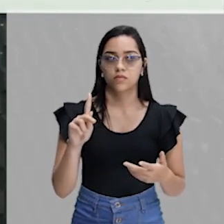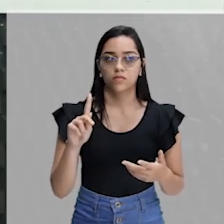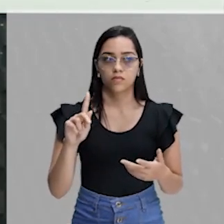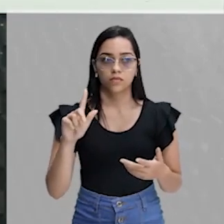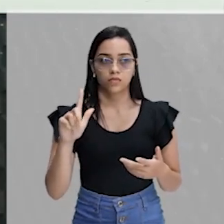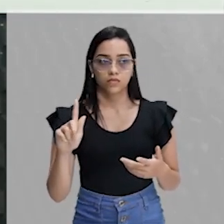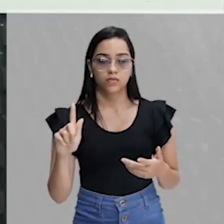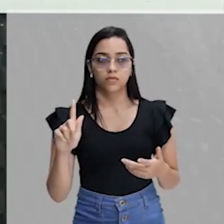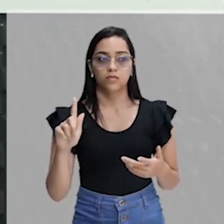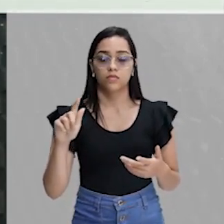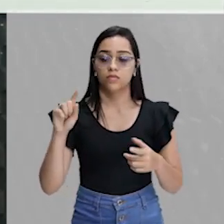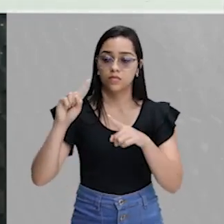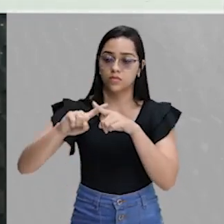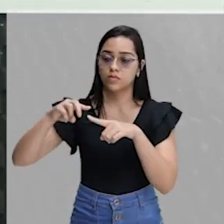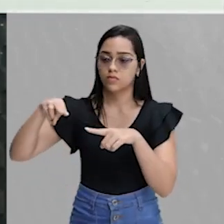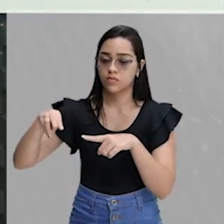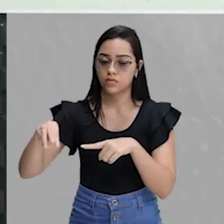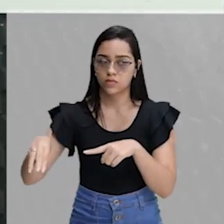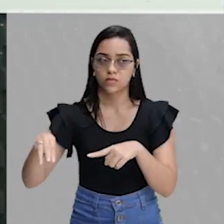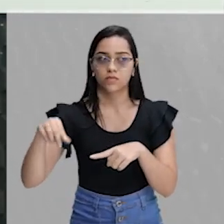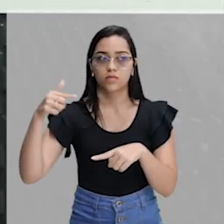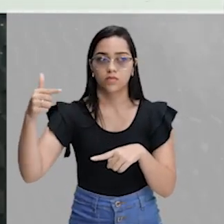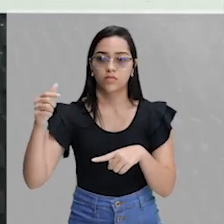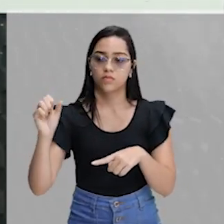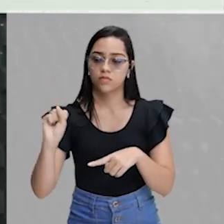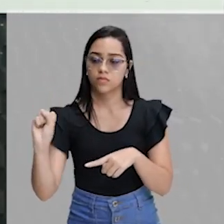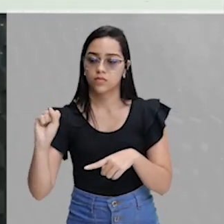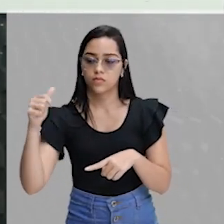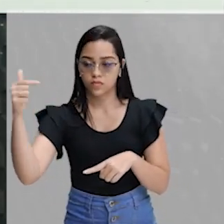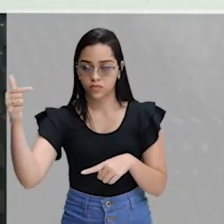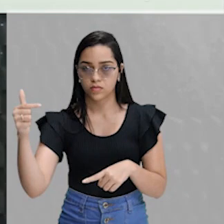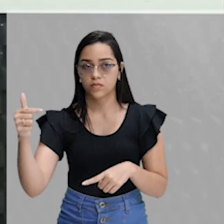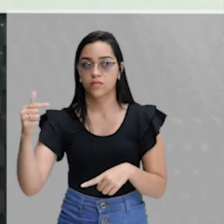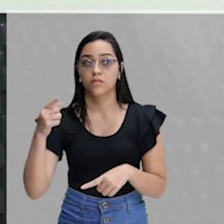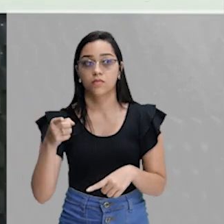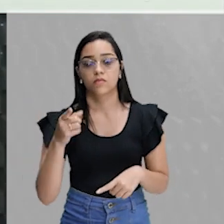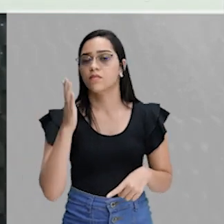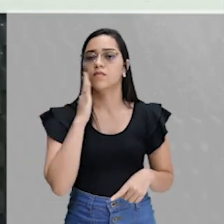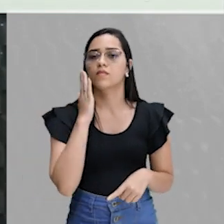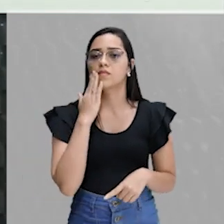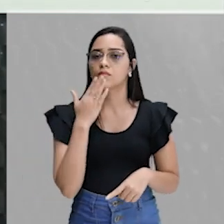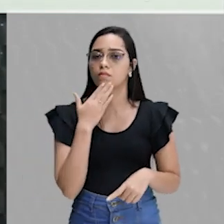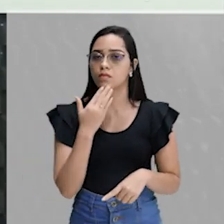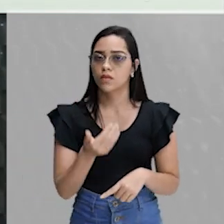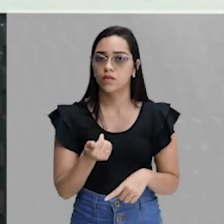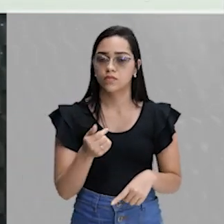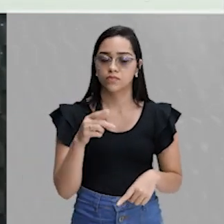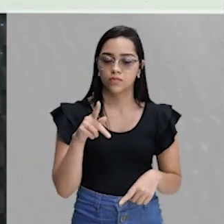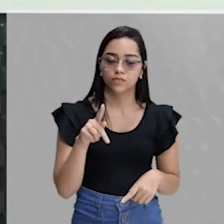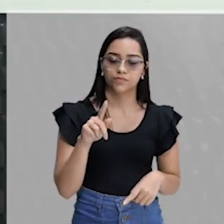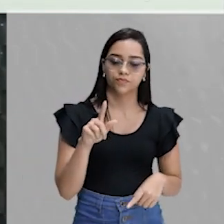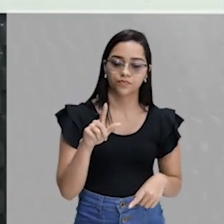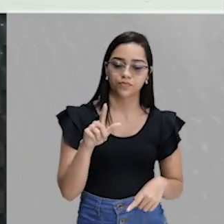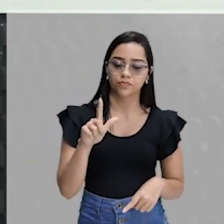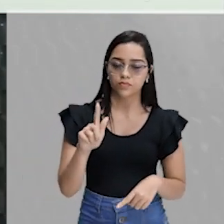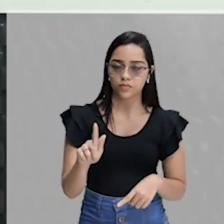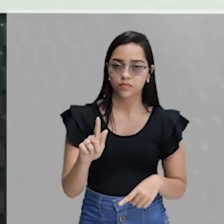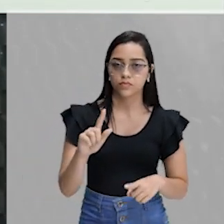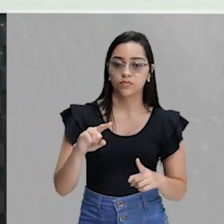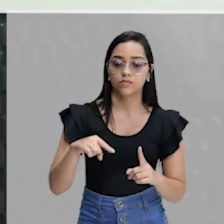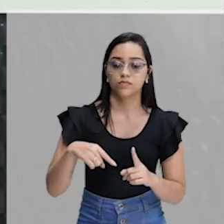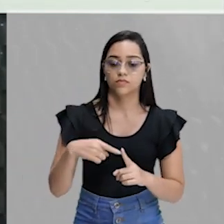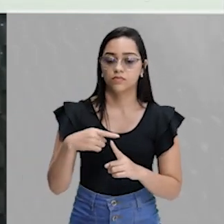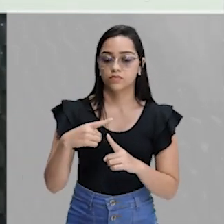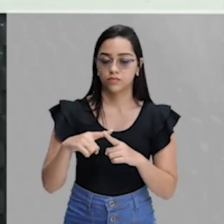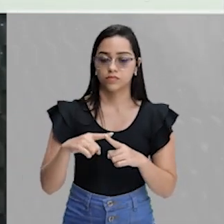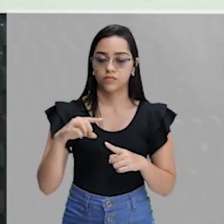por segundo ao quadrado, né? Poderíamos escrever assim, por exemplo, para que você entenda melhor. Quilogramas,